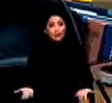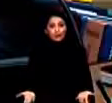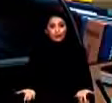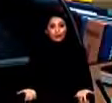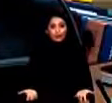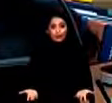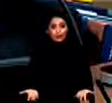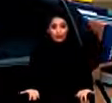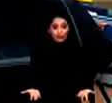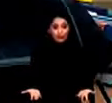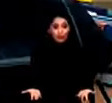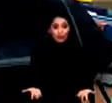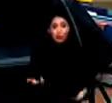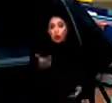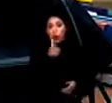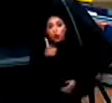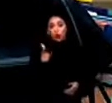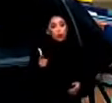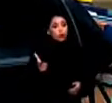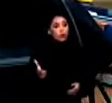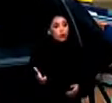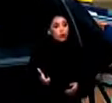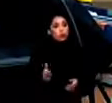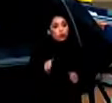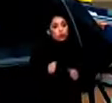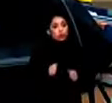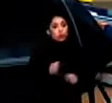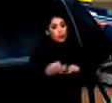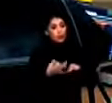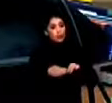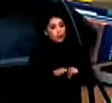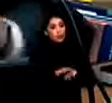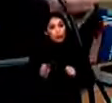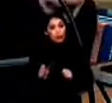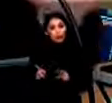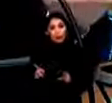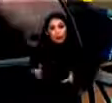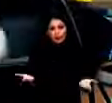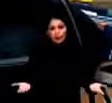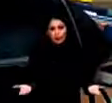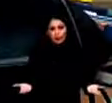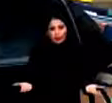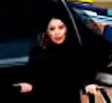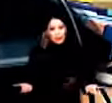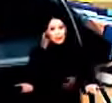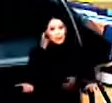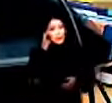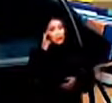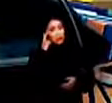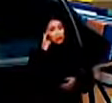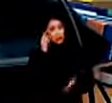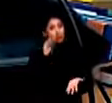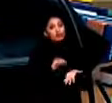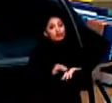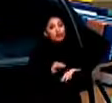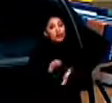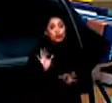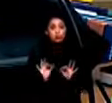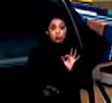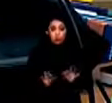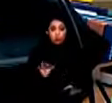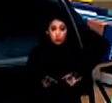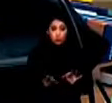Ou os ministros que se aposentaram? O jogo já começa com dois a menos. Não acho que